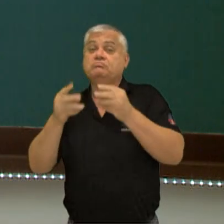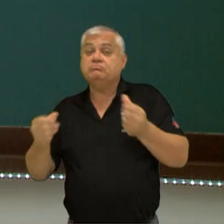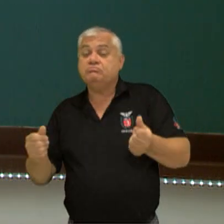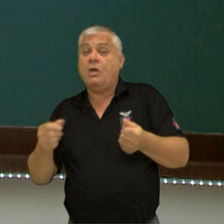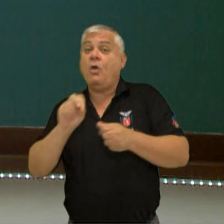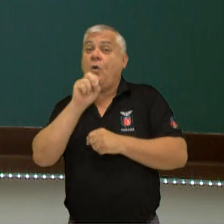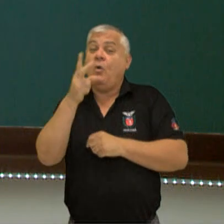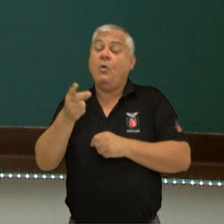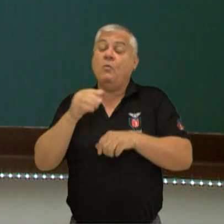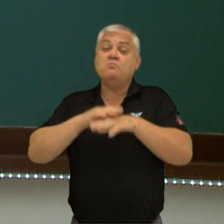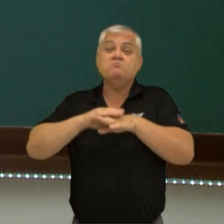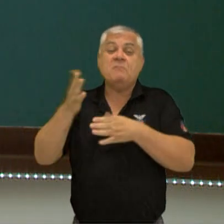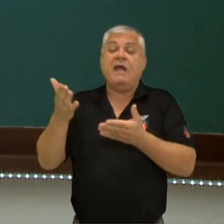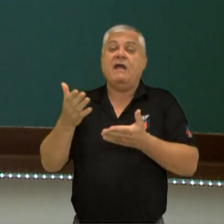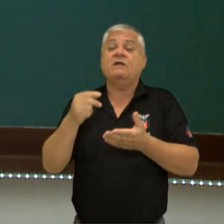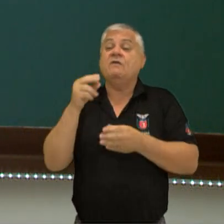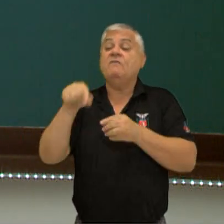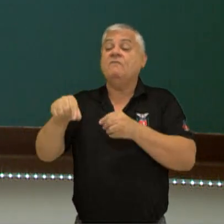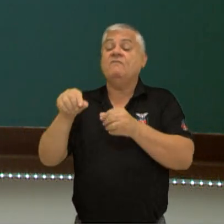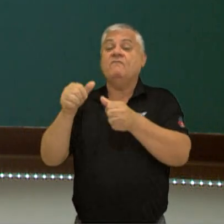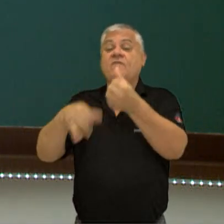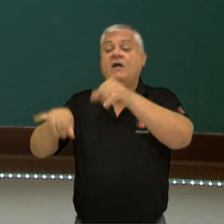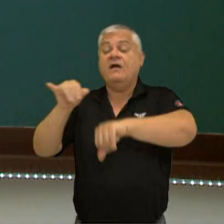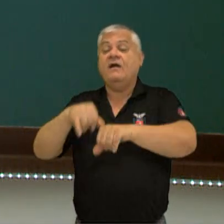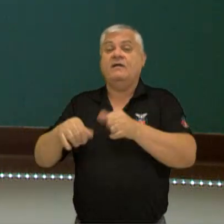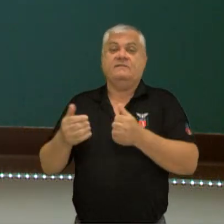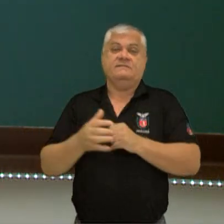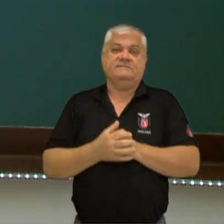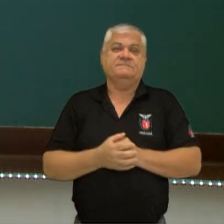que eu esteja precisando lá na minha fabricação.